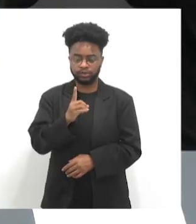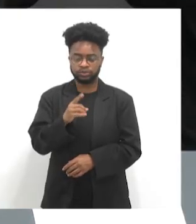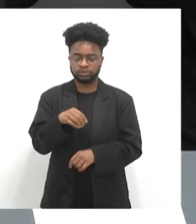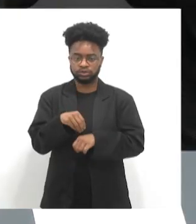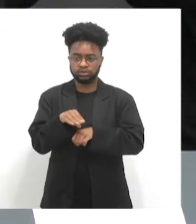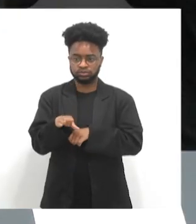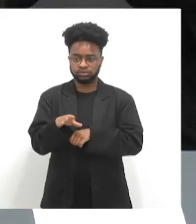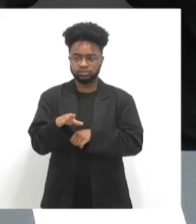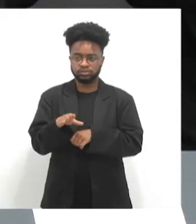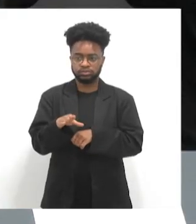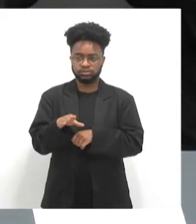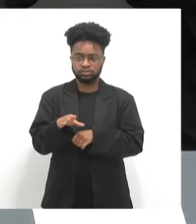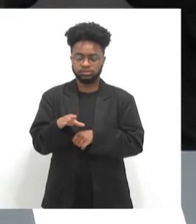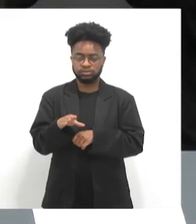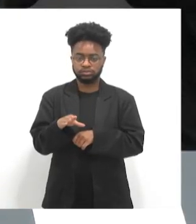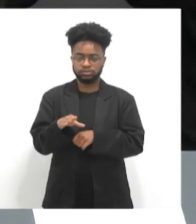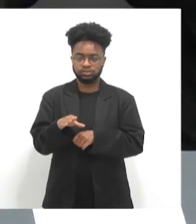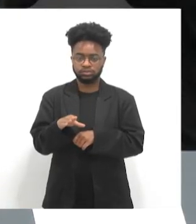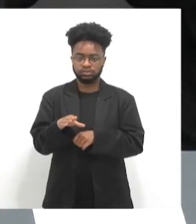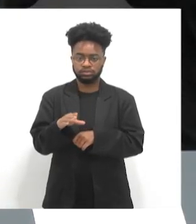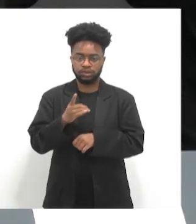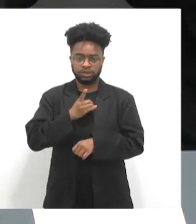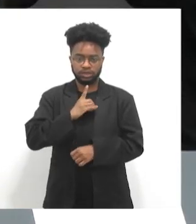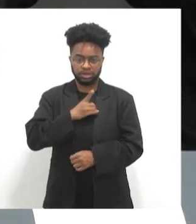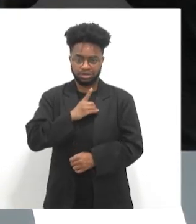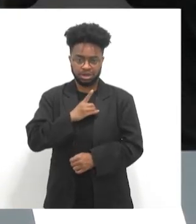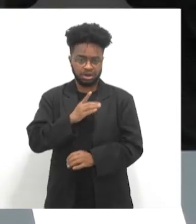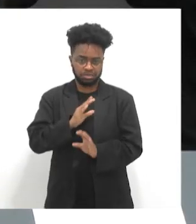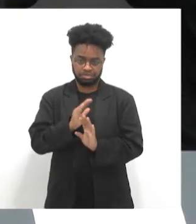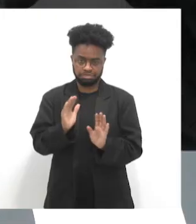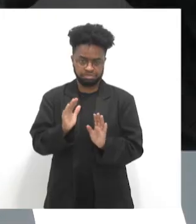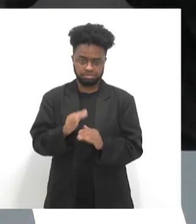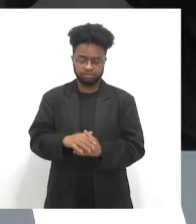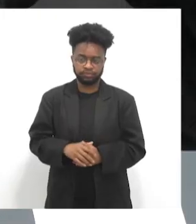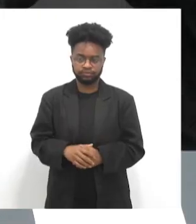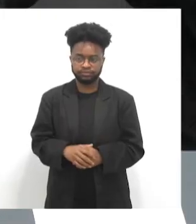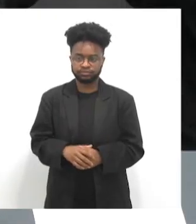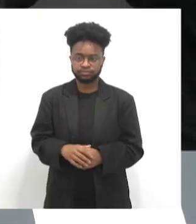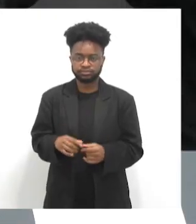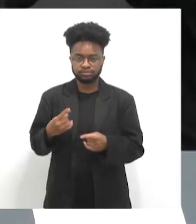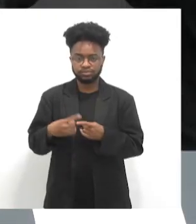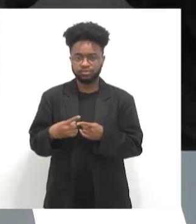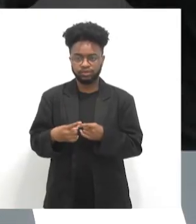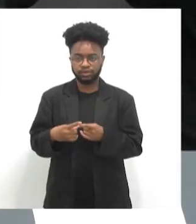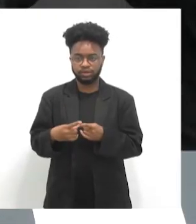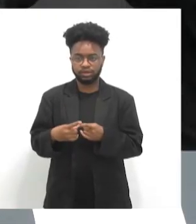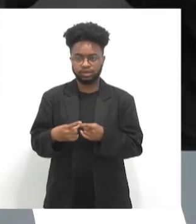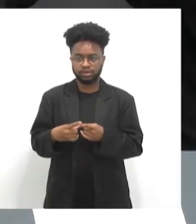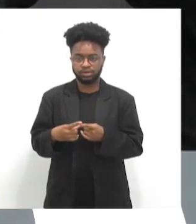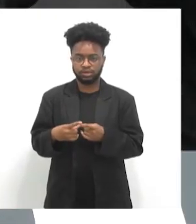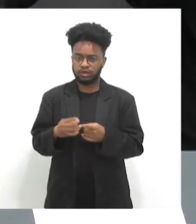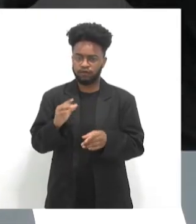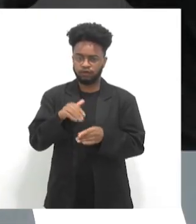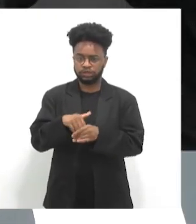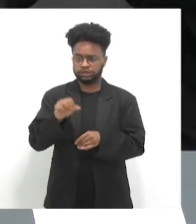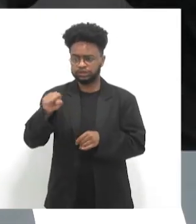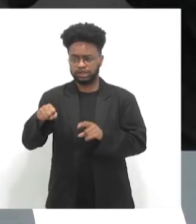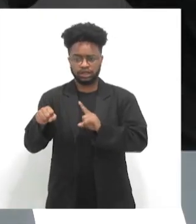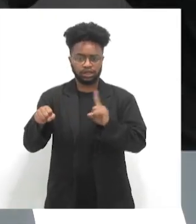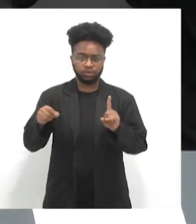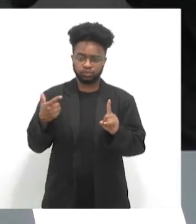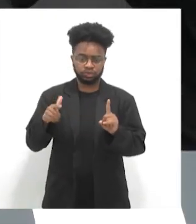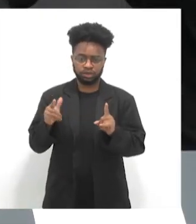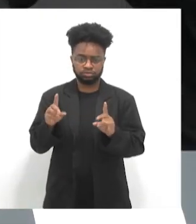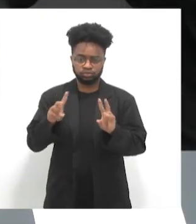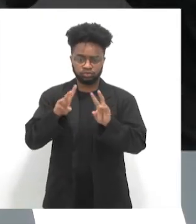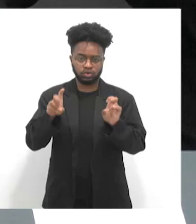indicação de delegado para a agência reguladora, Entendi. Porque aí o voto é sim, não tem nada de